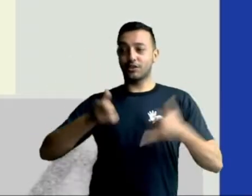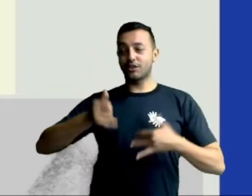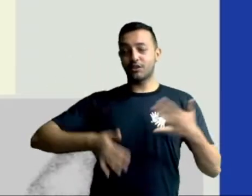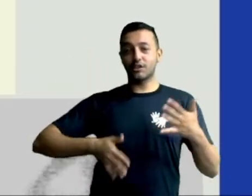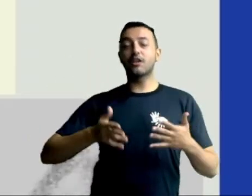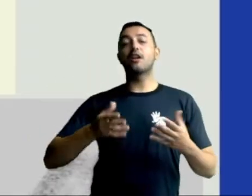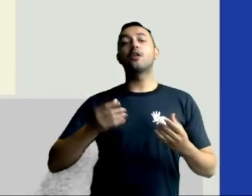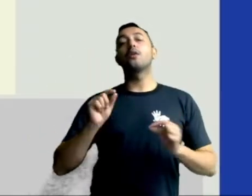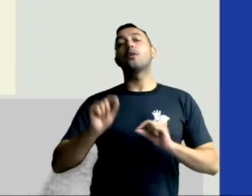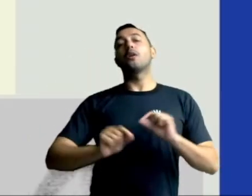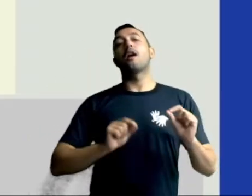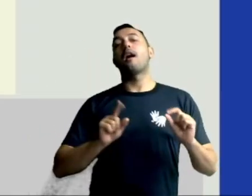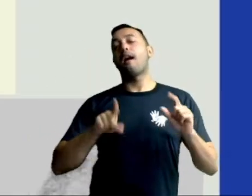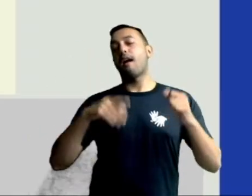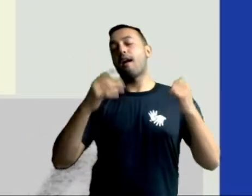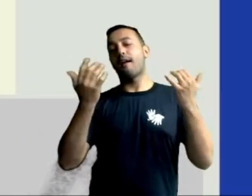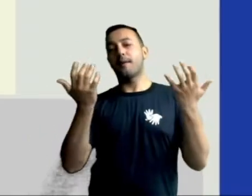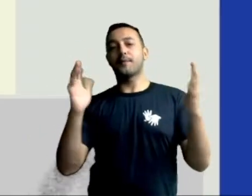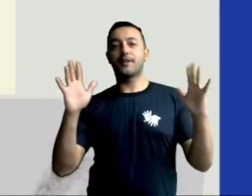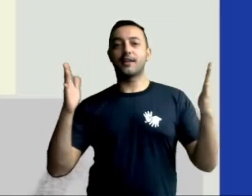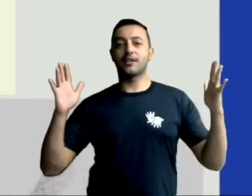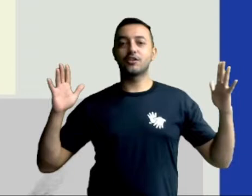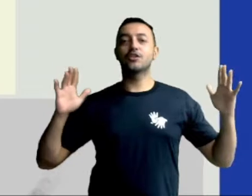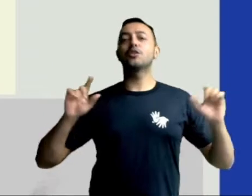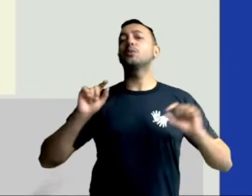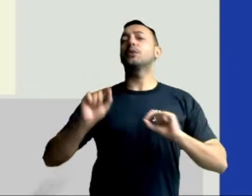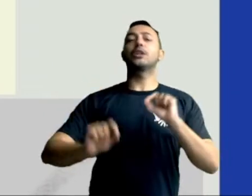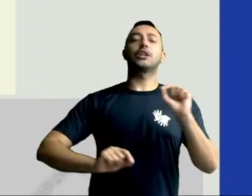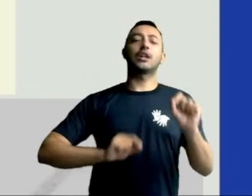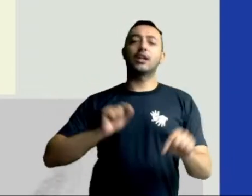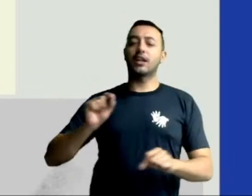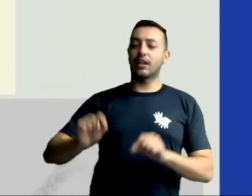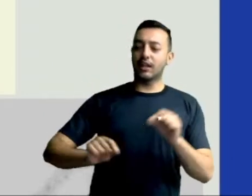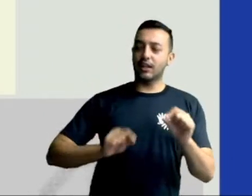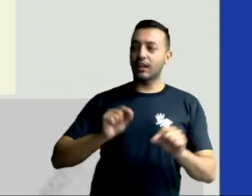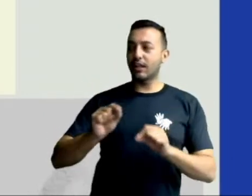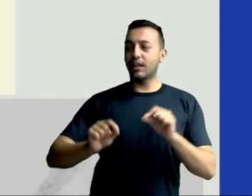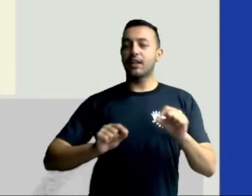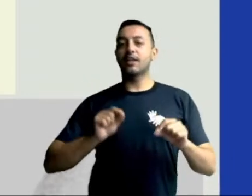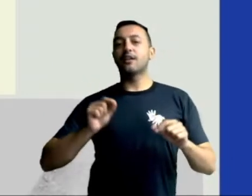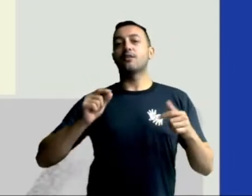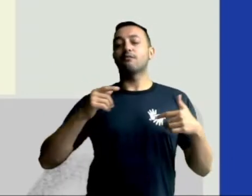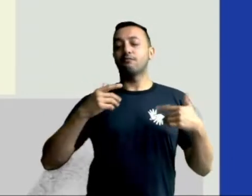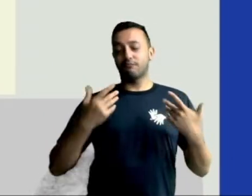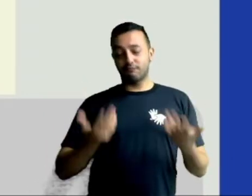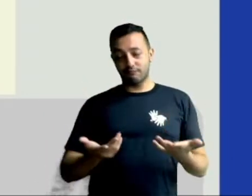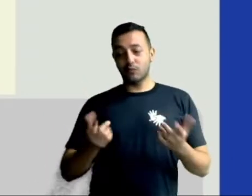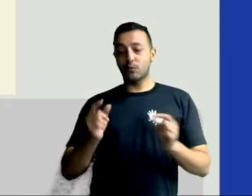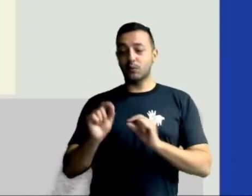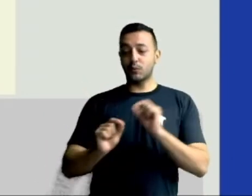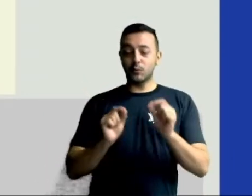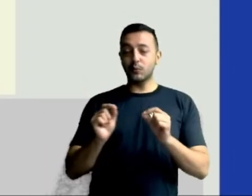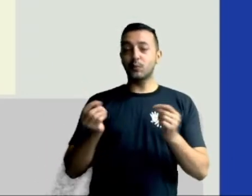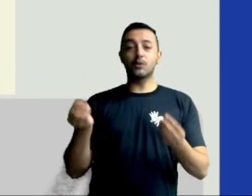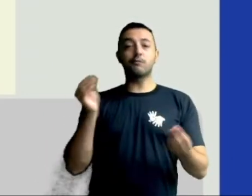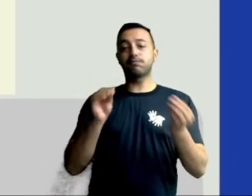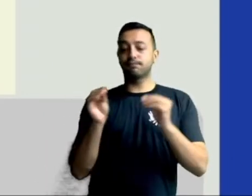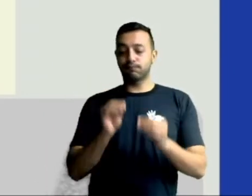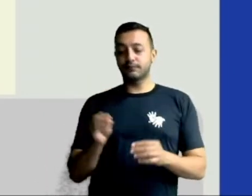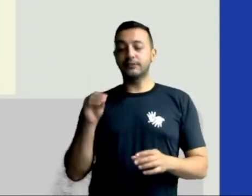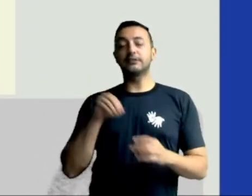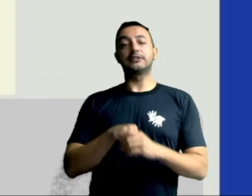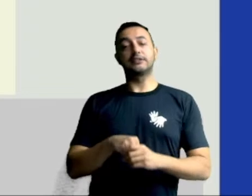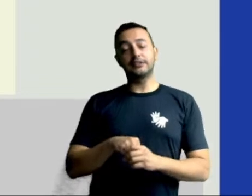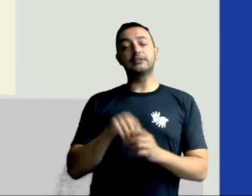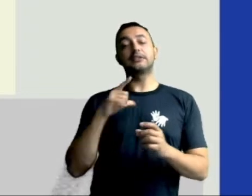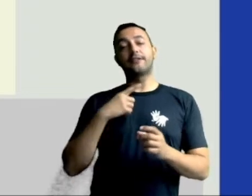a questão do ambiente. O que é o ambiente, né? Os componentes que são construídos,